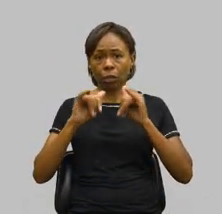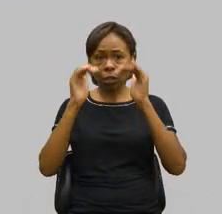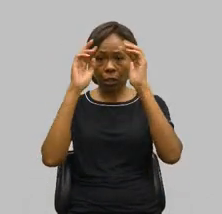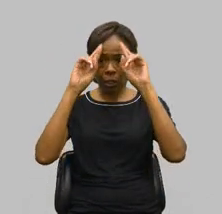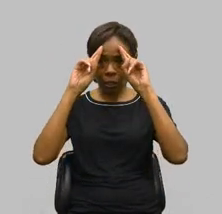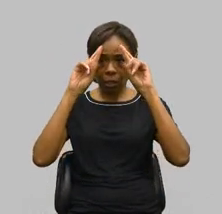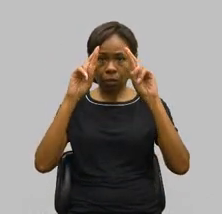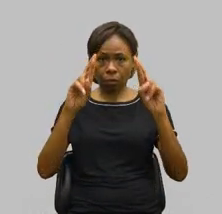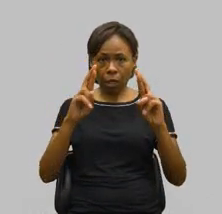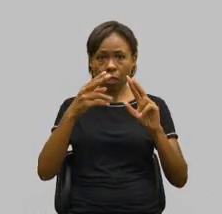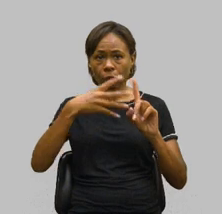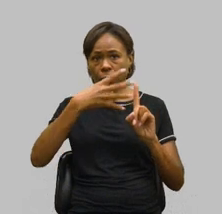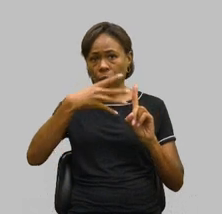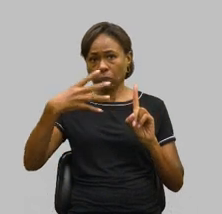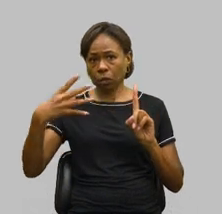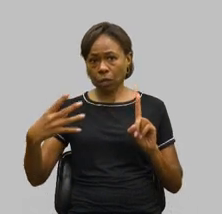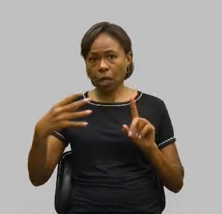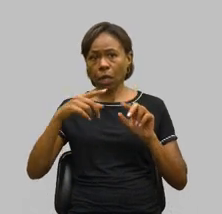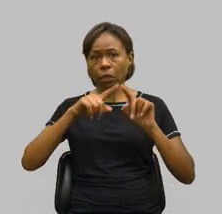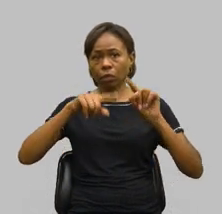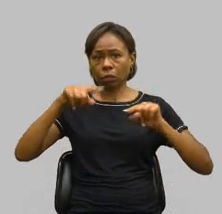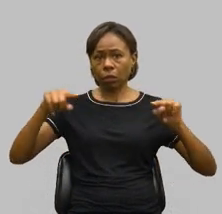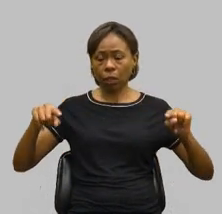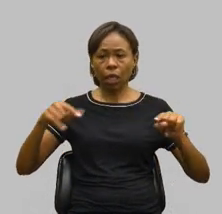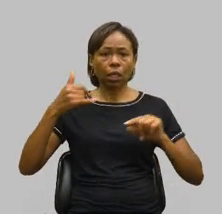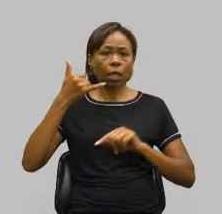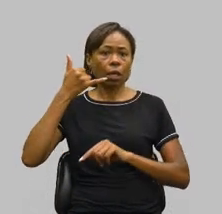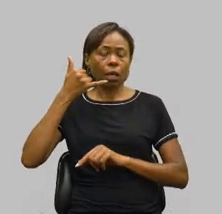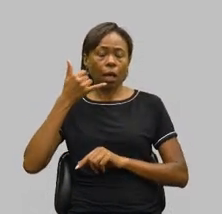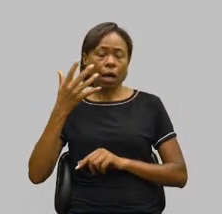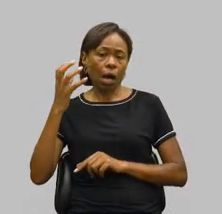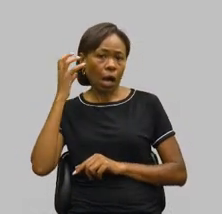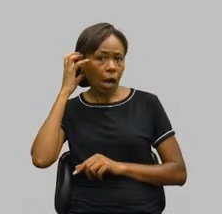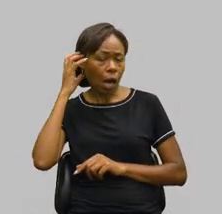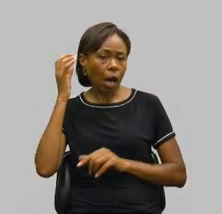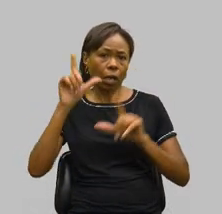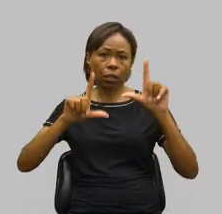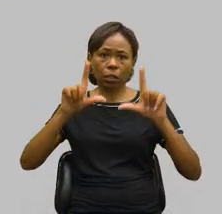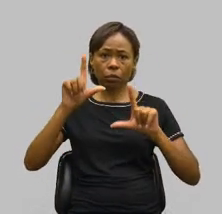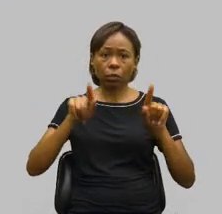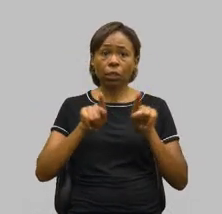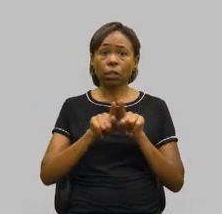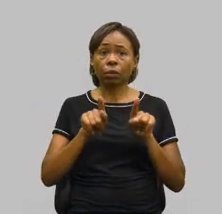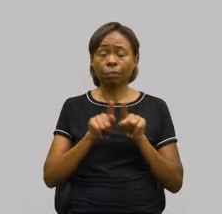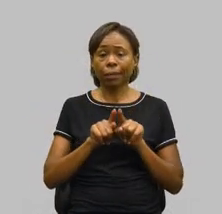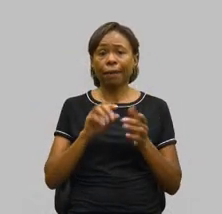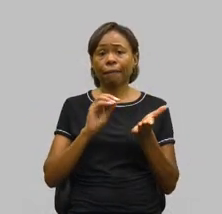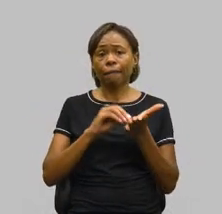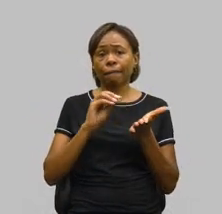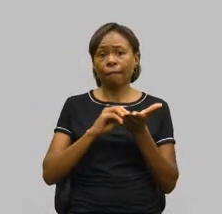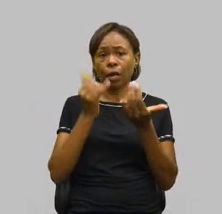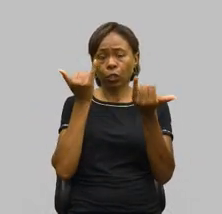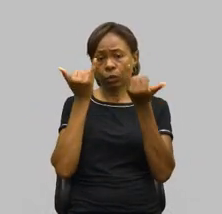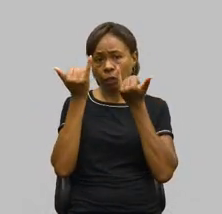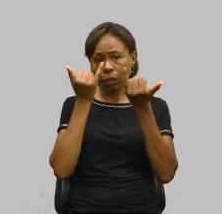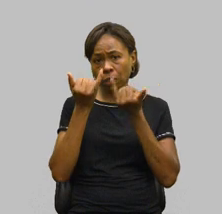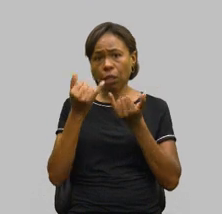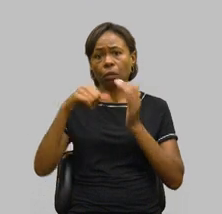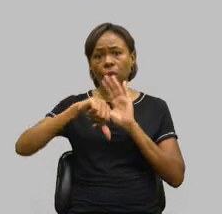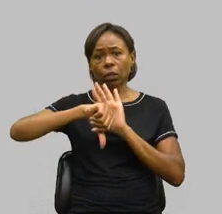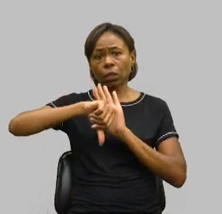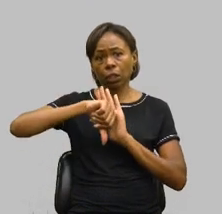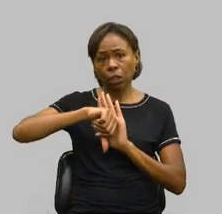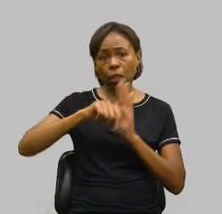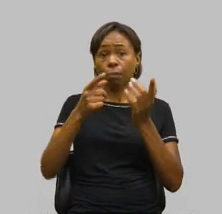vinculada em TV aberta rádio e redes sociais campanha da Erica à subnotificação de dados de crimes em parceria com a